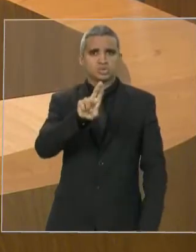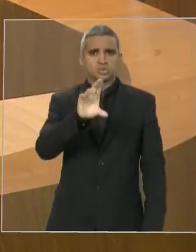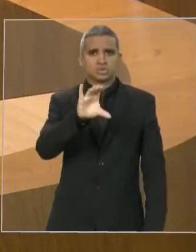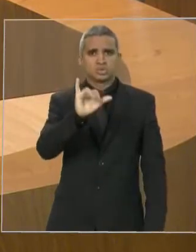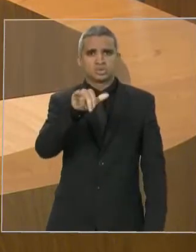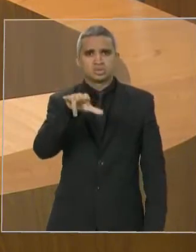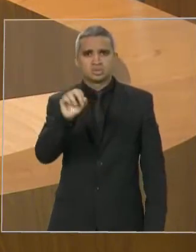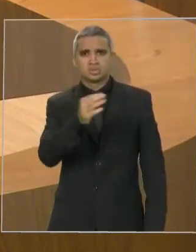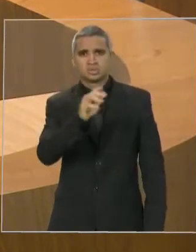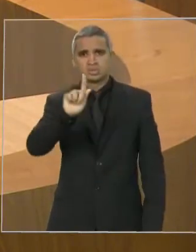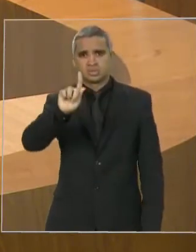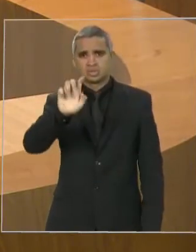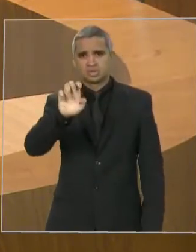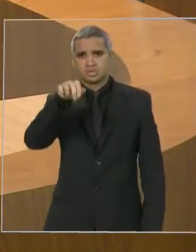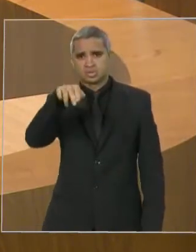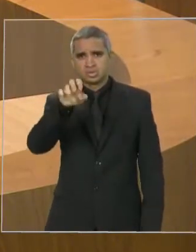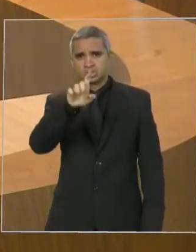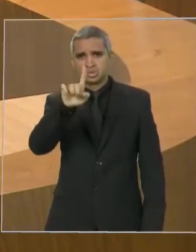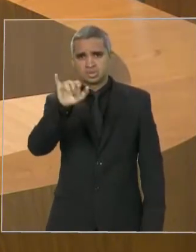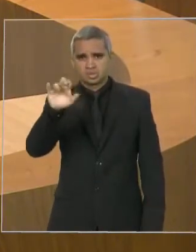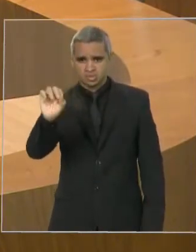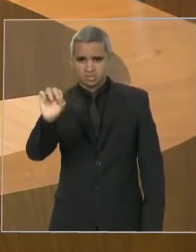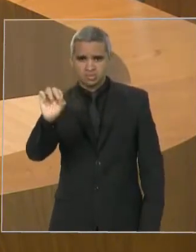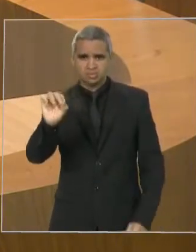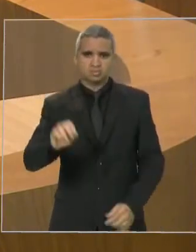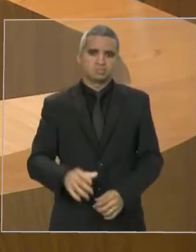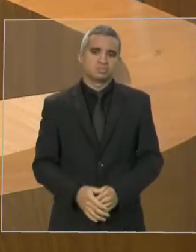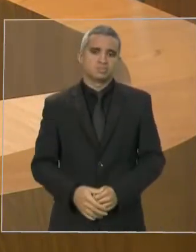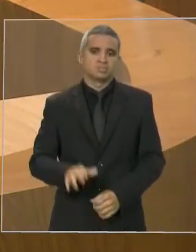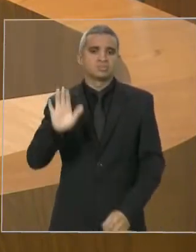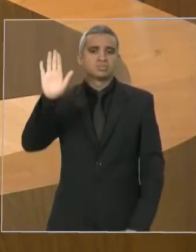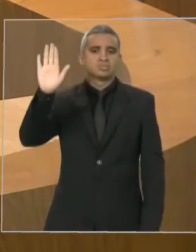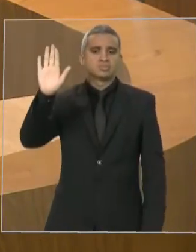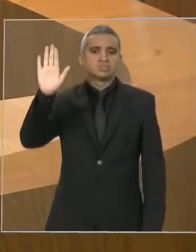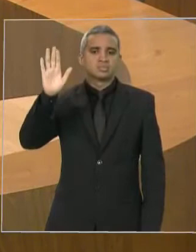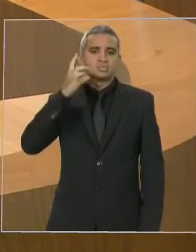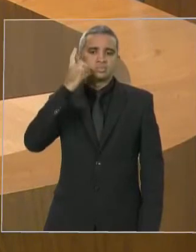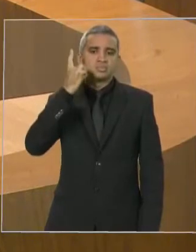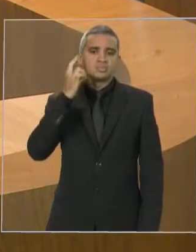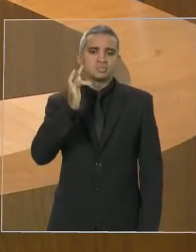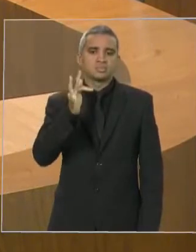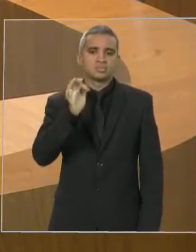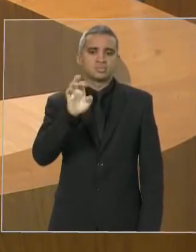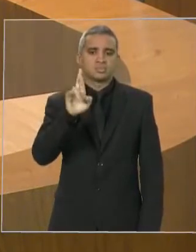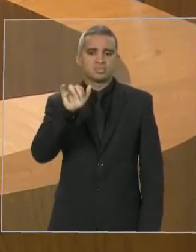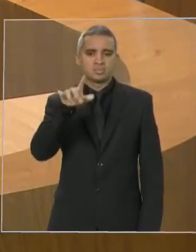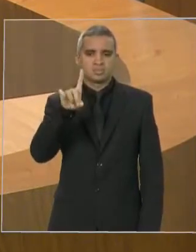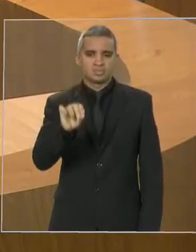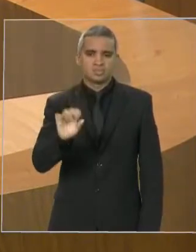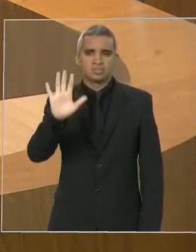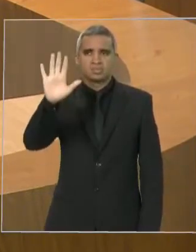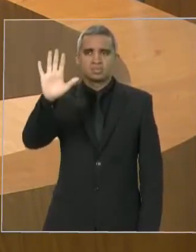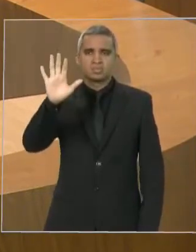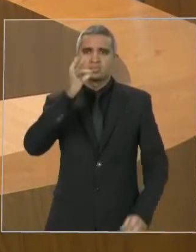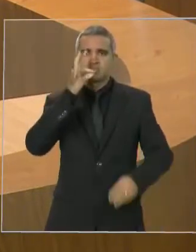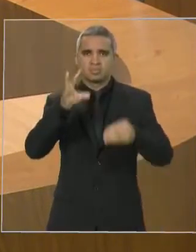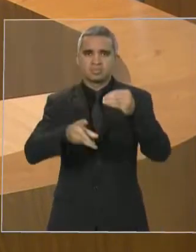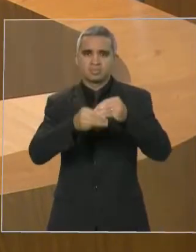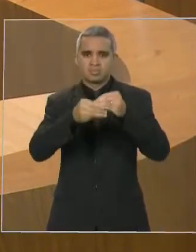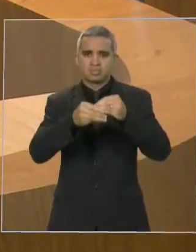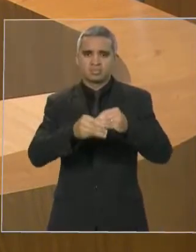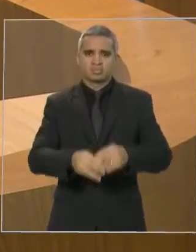Genésio. Deputado Fernando Furtado, me conceda uma parte, por gentileza. Pô, não, se o nosso presidente conceder, tudo bem. Pois não, deputado